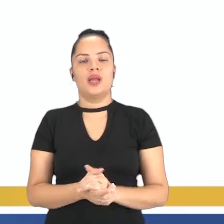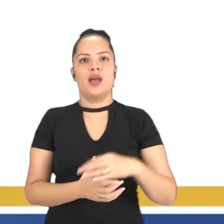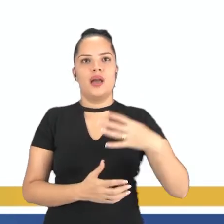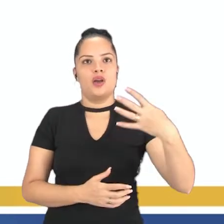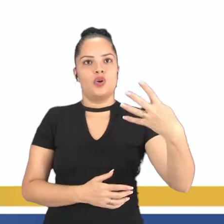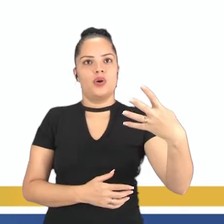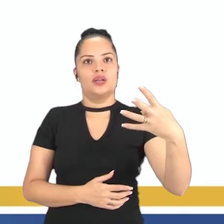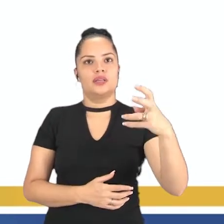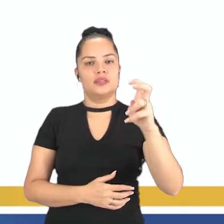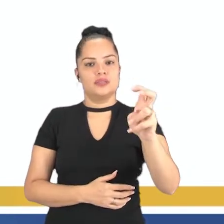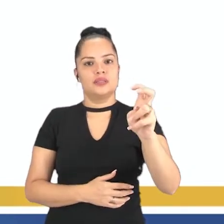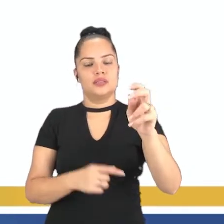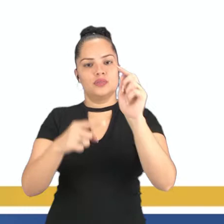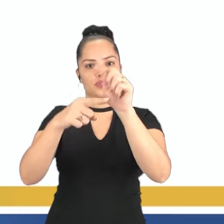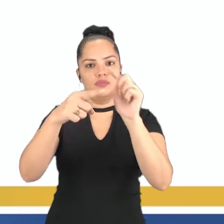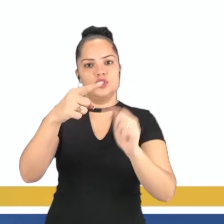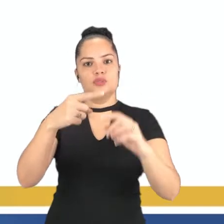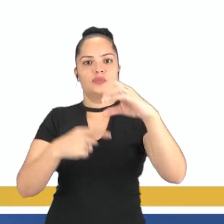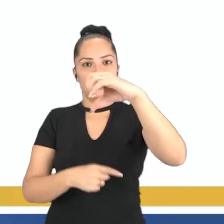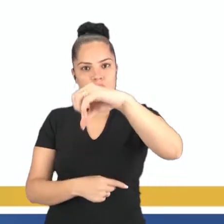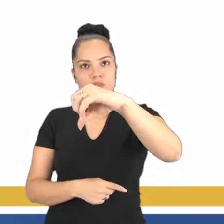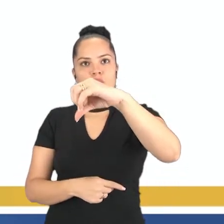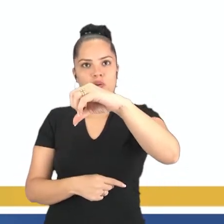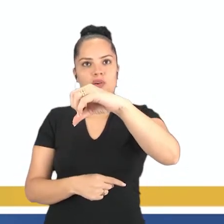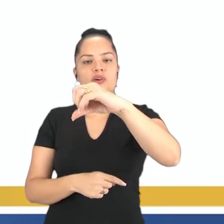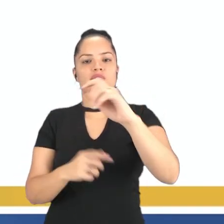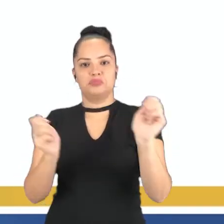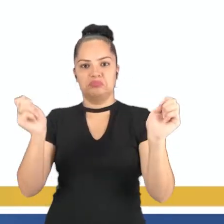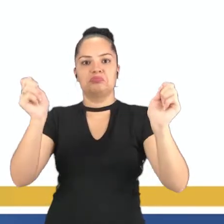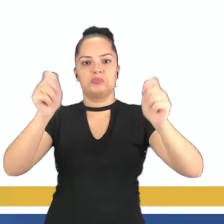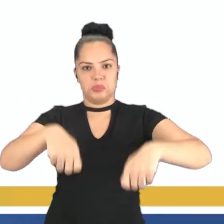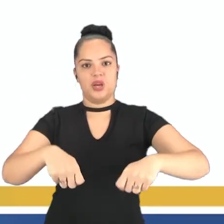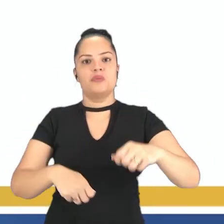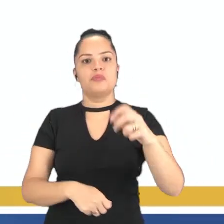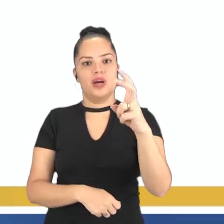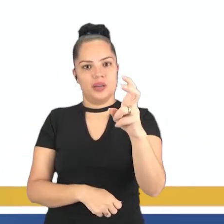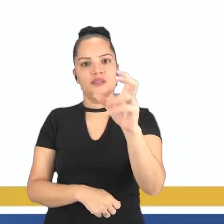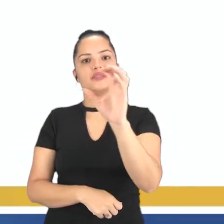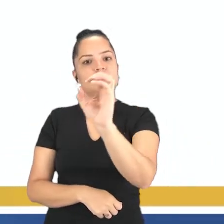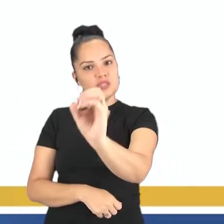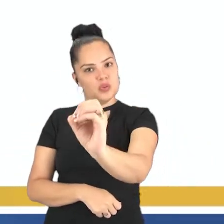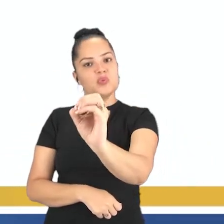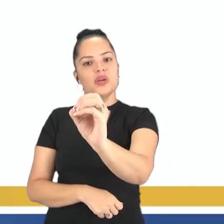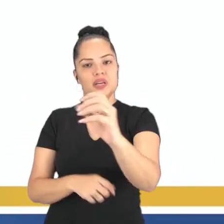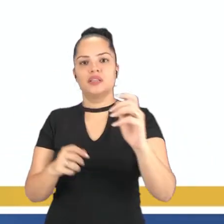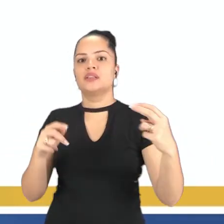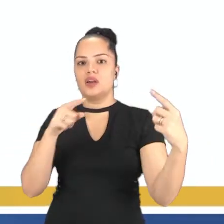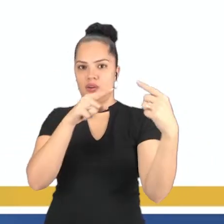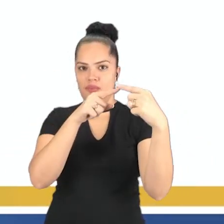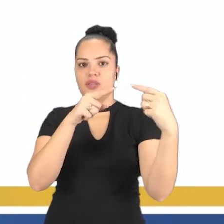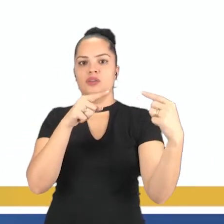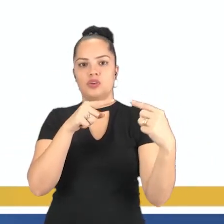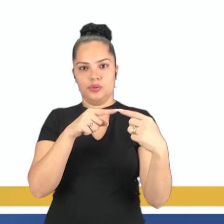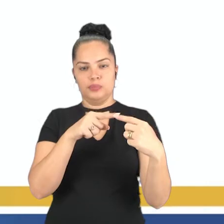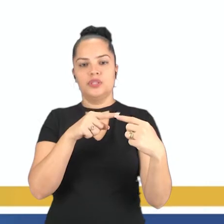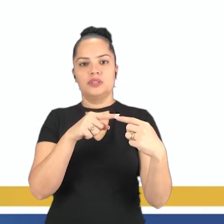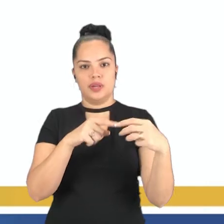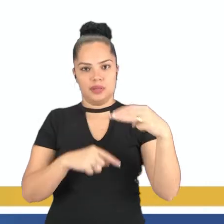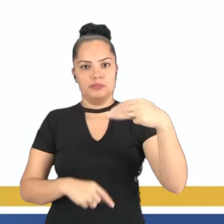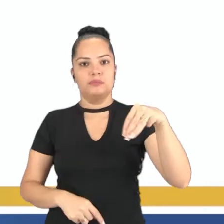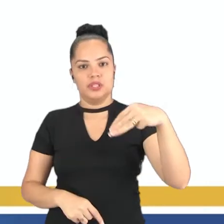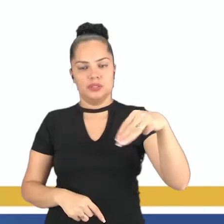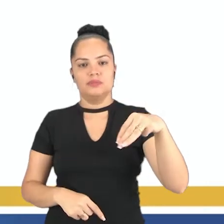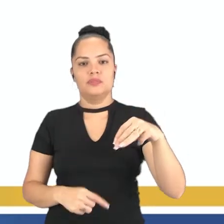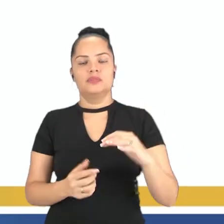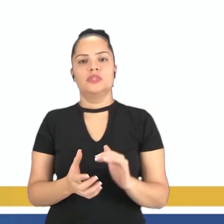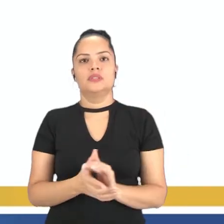50. O 0,9 cabe exatamente 50 vezes dentro do 45, beleza? Agora,